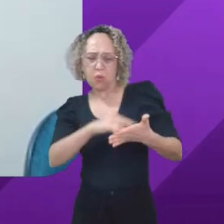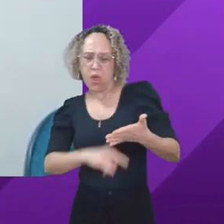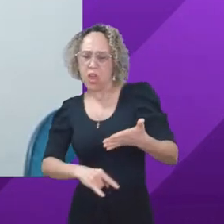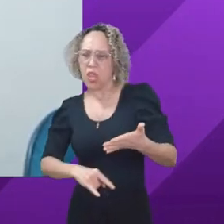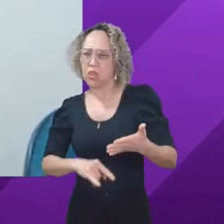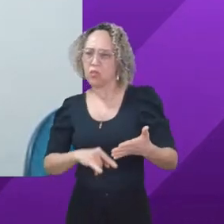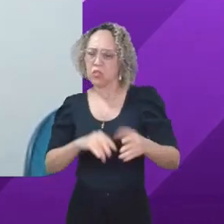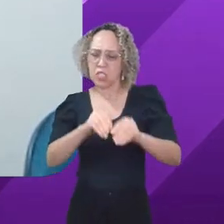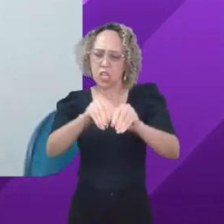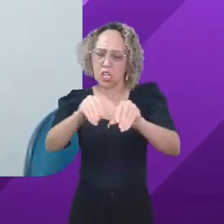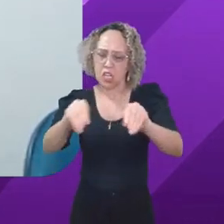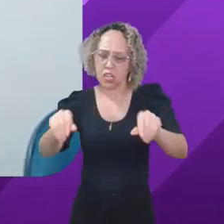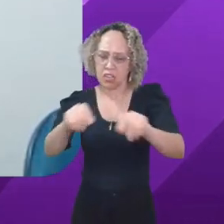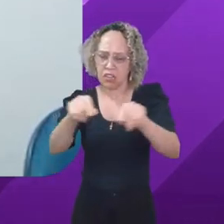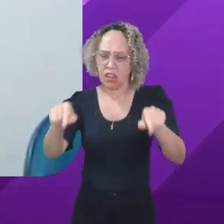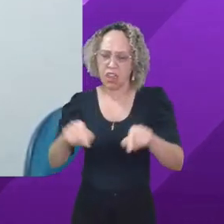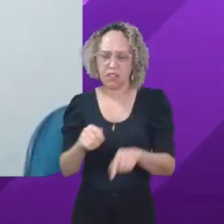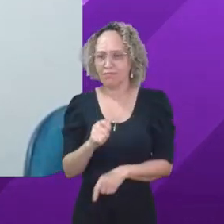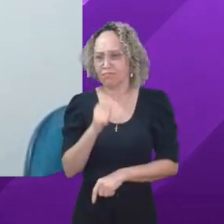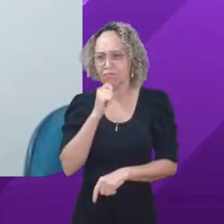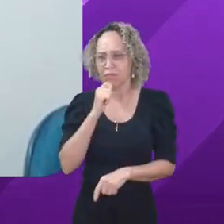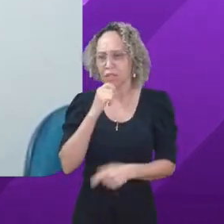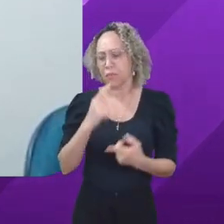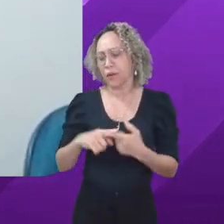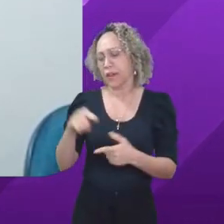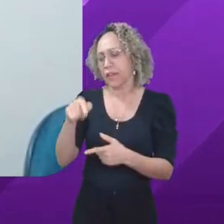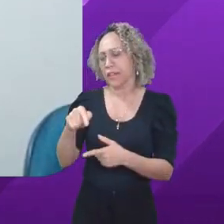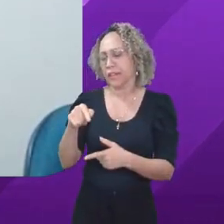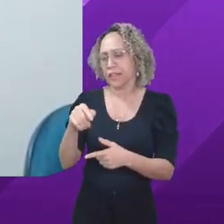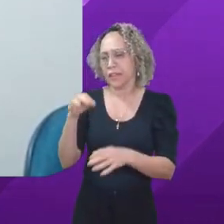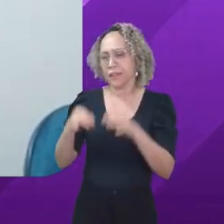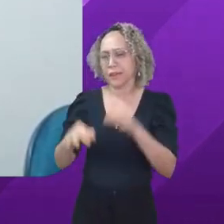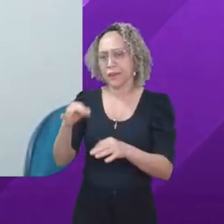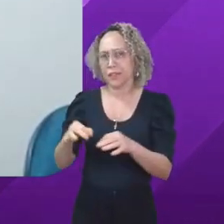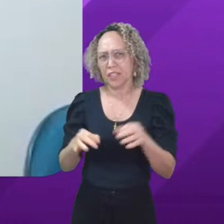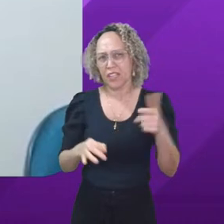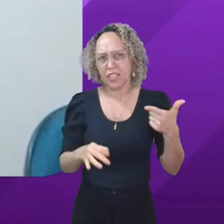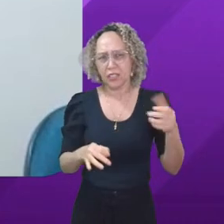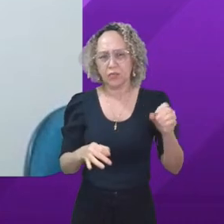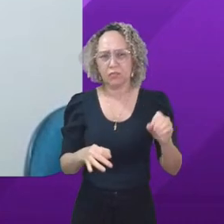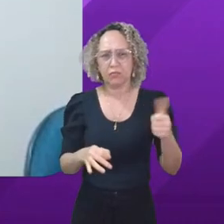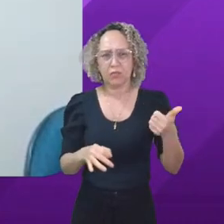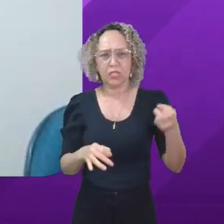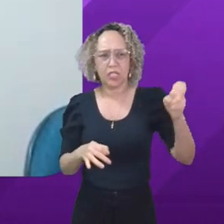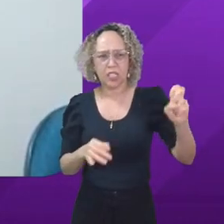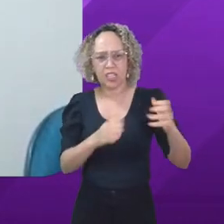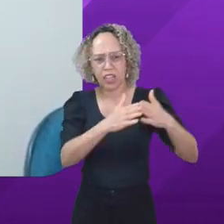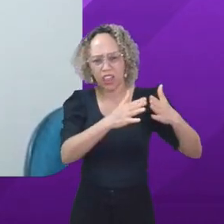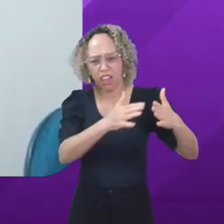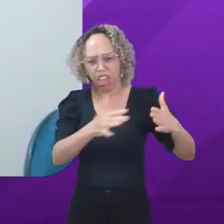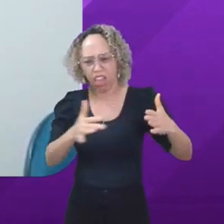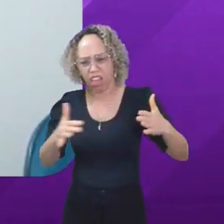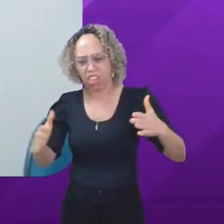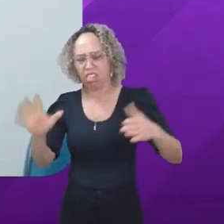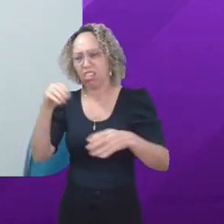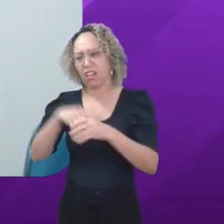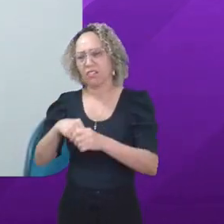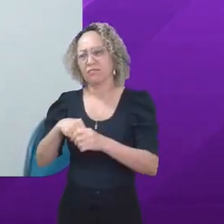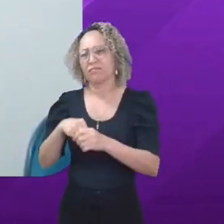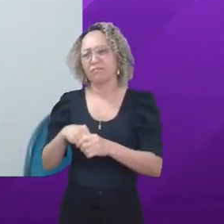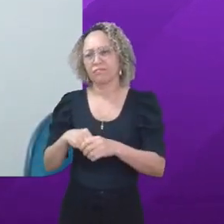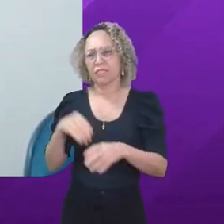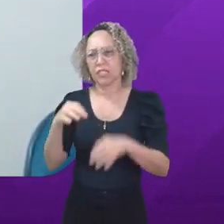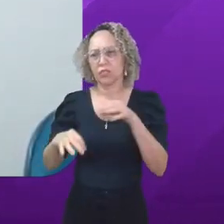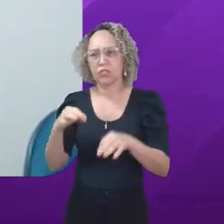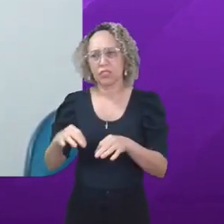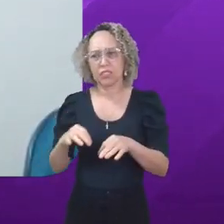a gente ainda está correndo na justiça, né? O INCRA está aí desde 2015, né, nessa percepção. Porém, isso não quer dizer que eu não